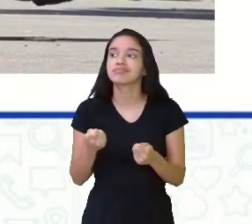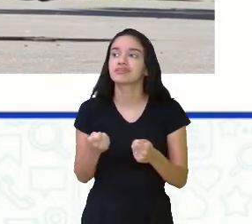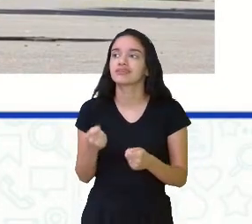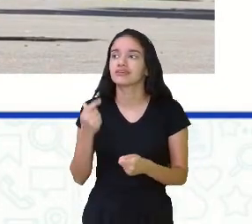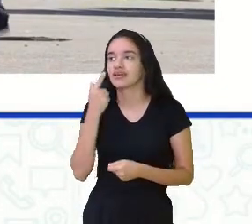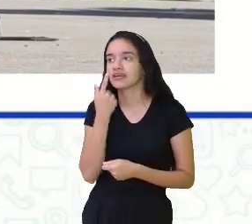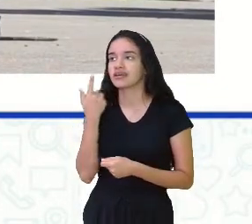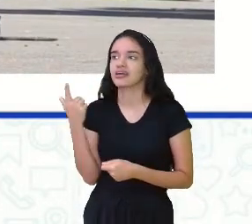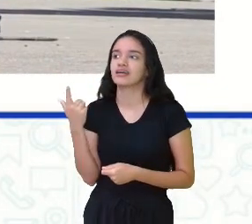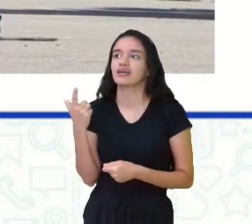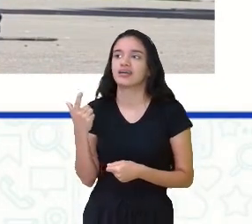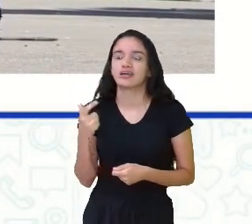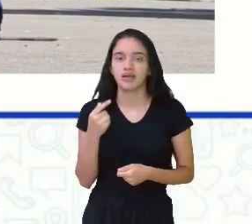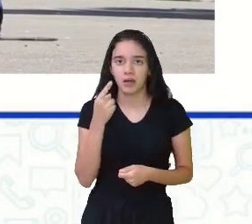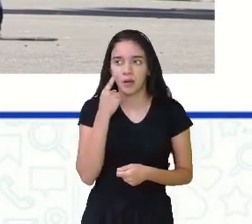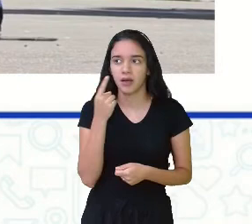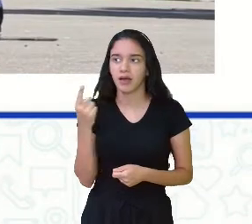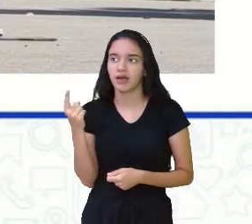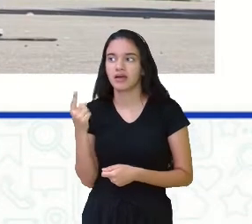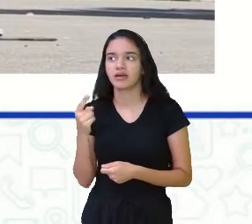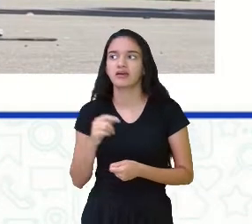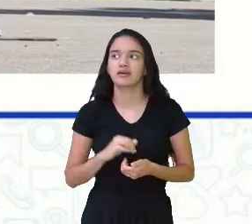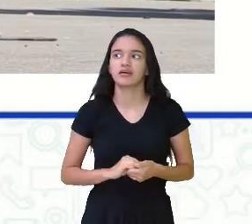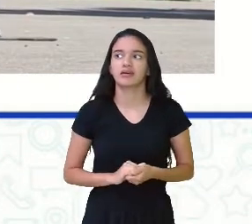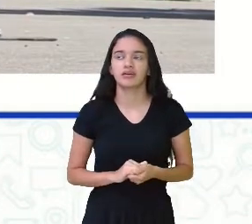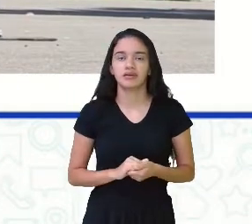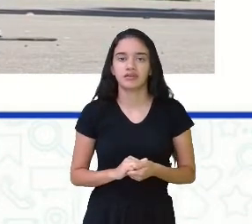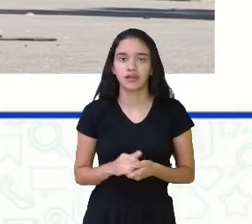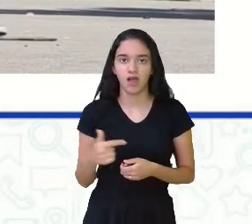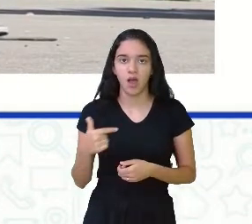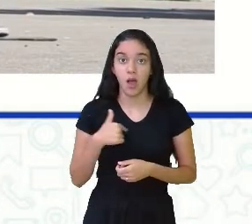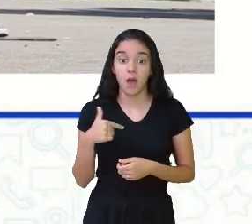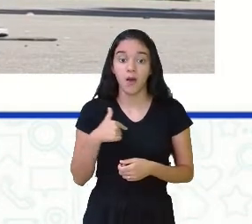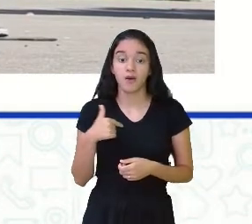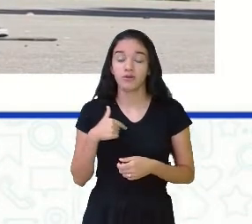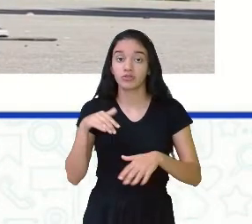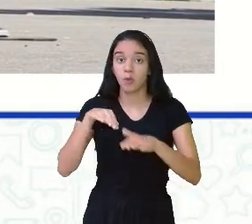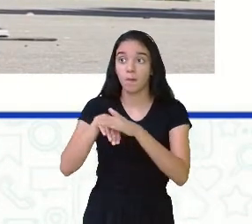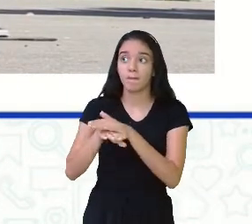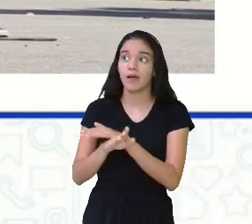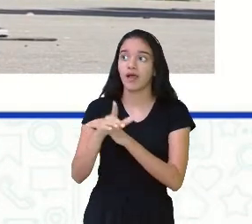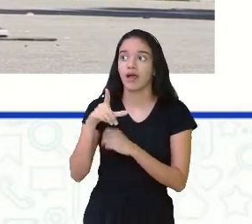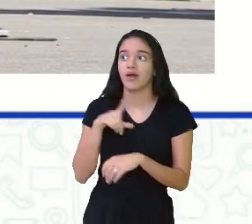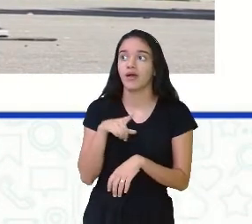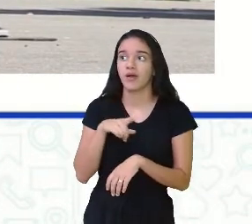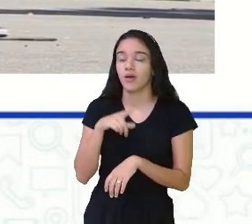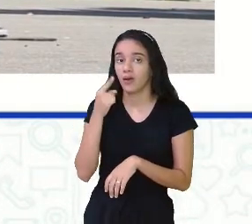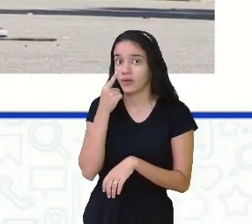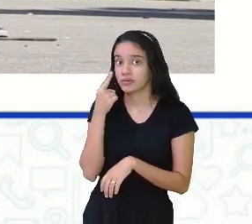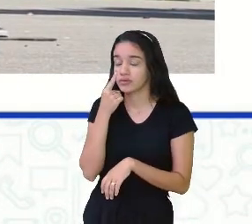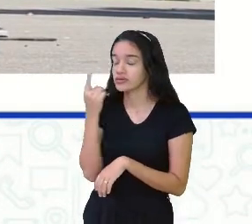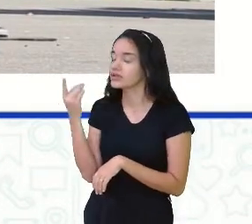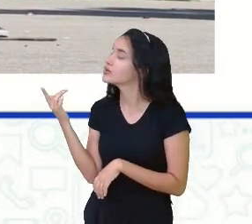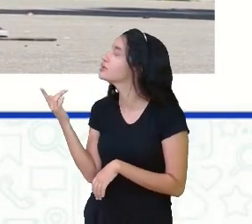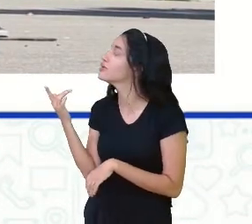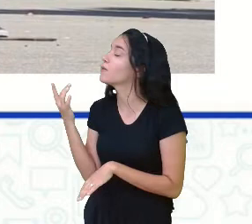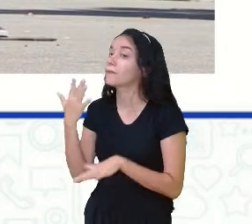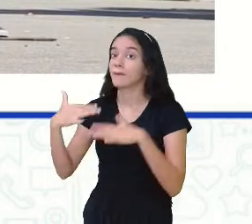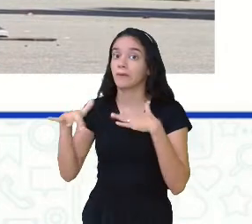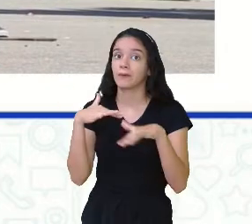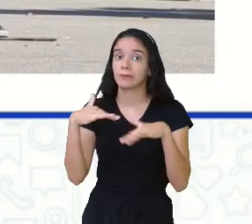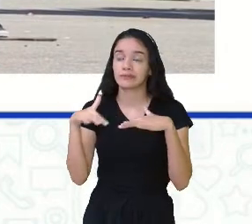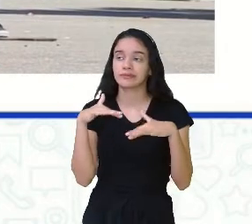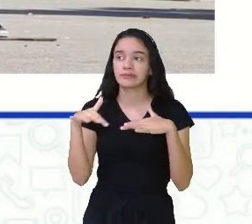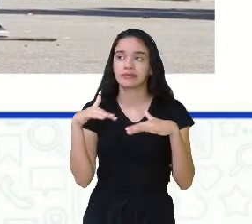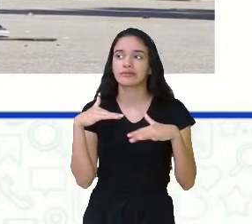Você tá vendo que tem uma coisinha ali, que é onde ele bota o apoio, né, no pé, para poder ele fazer aquele movimento. Ele